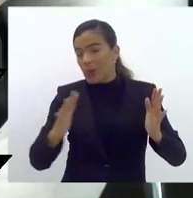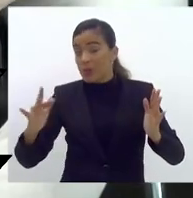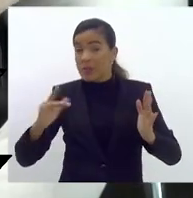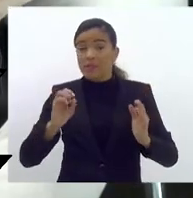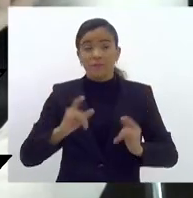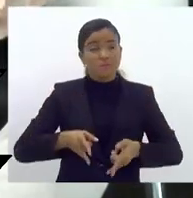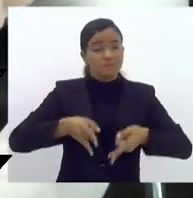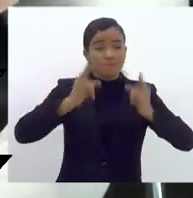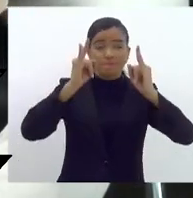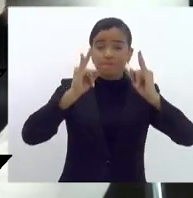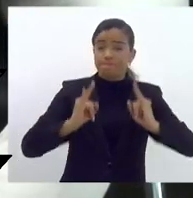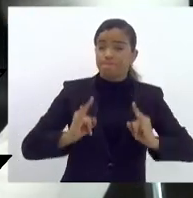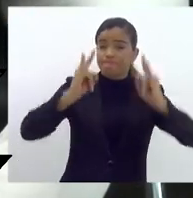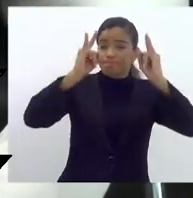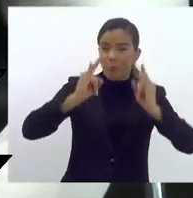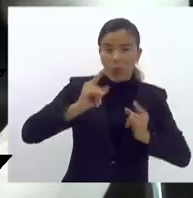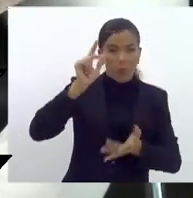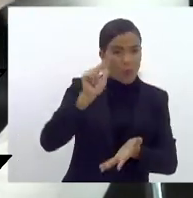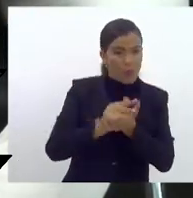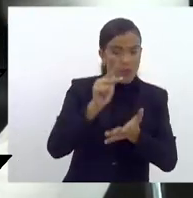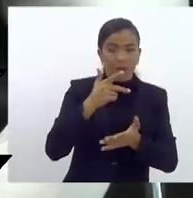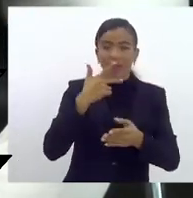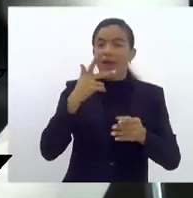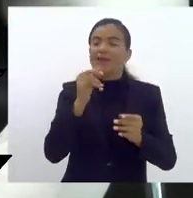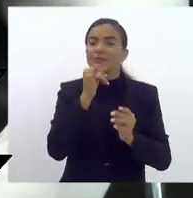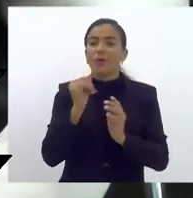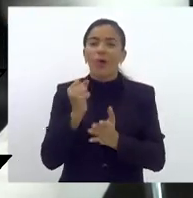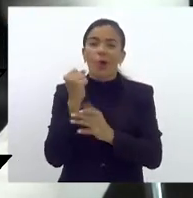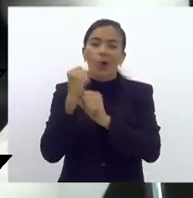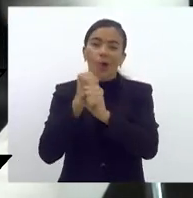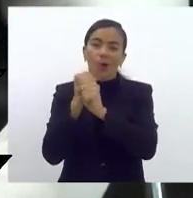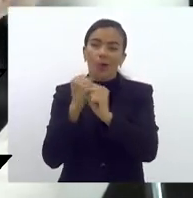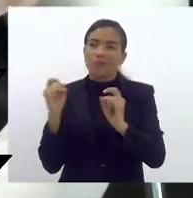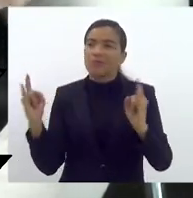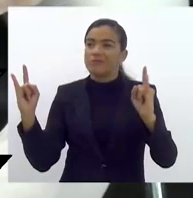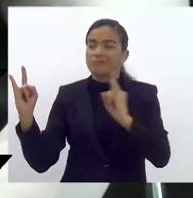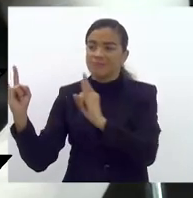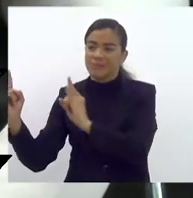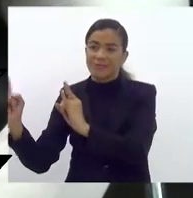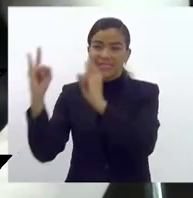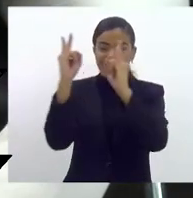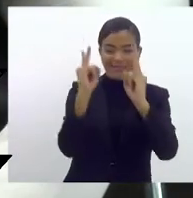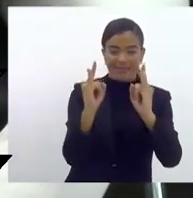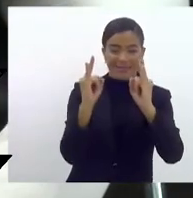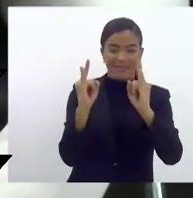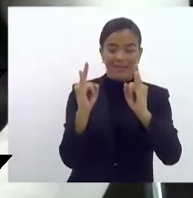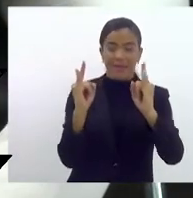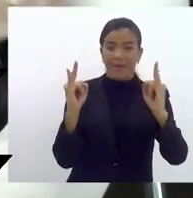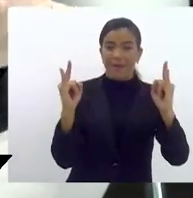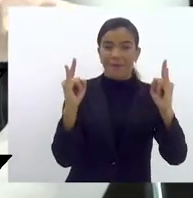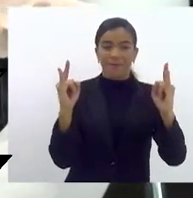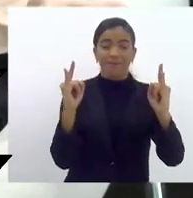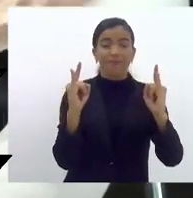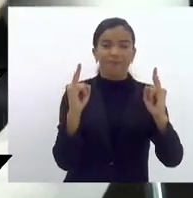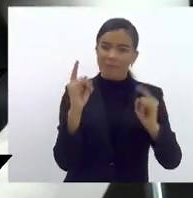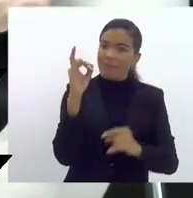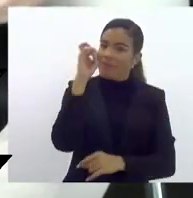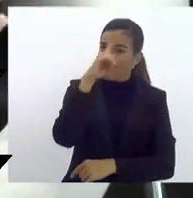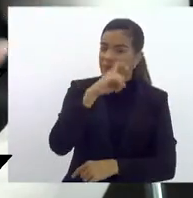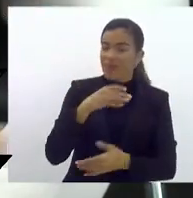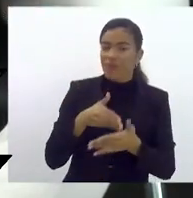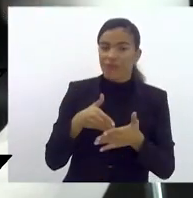bem tombado se você quer fazer um anexo eu não sei nem lá se tem essa possibilidade já dificulta né